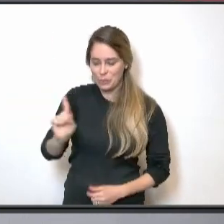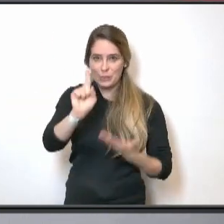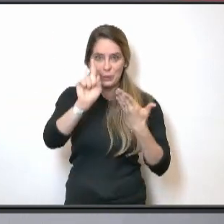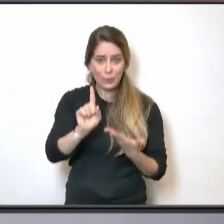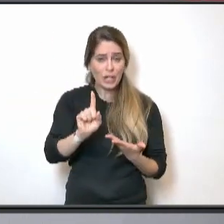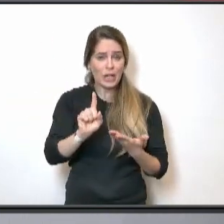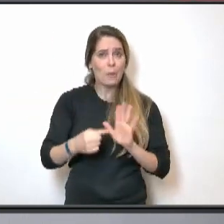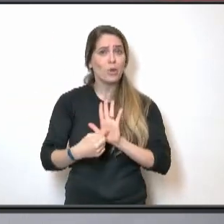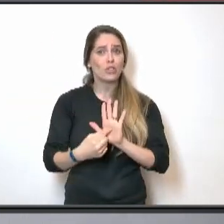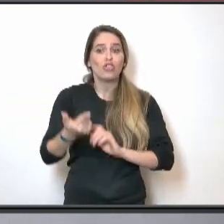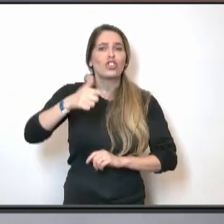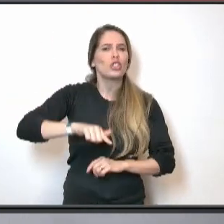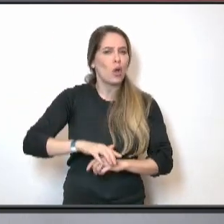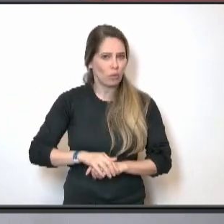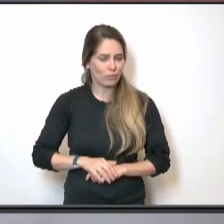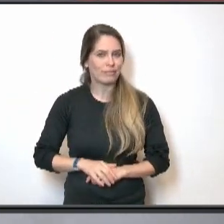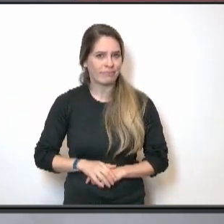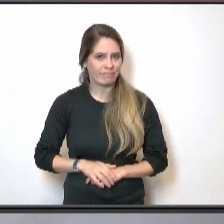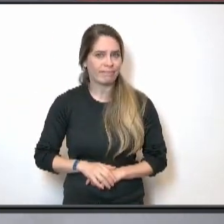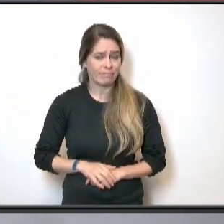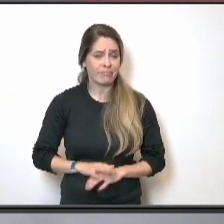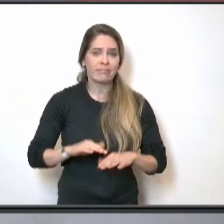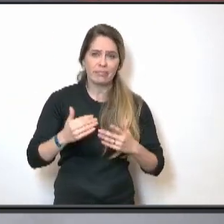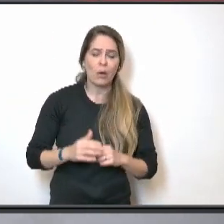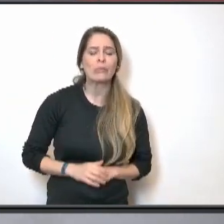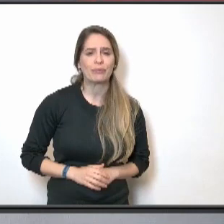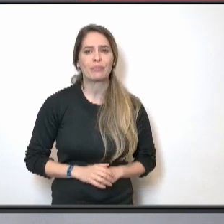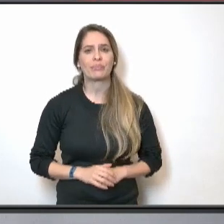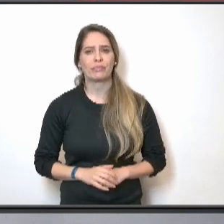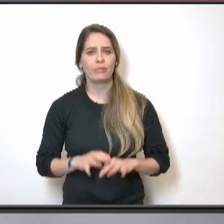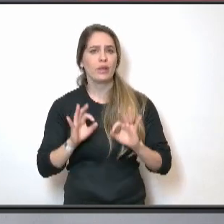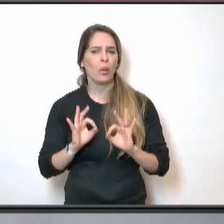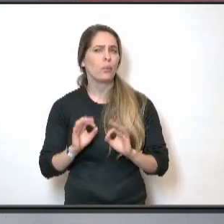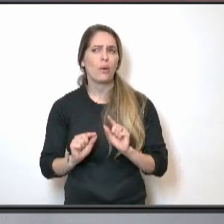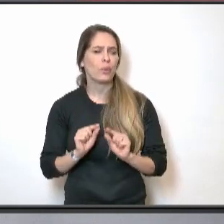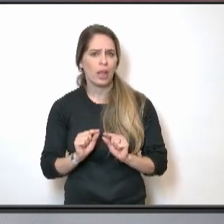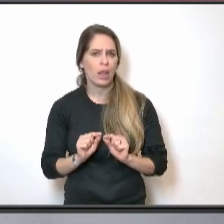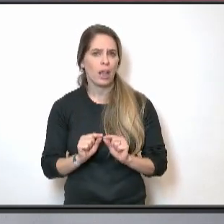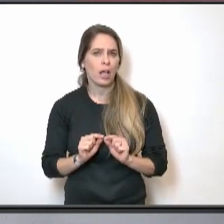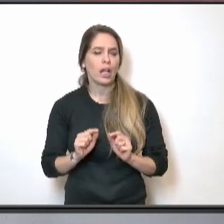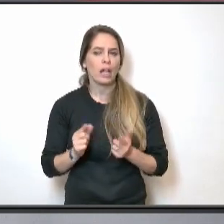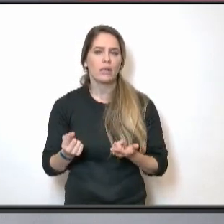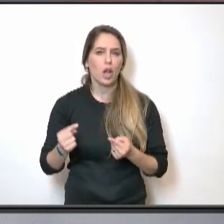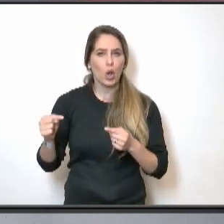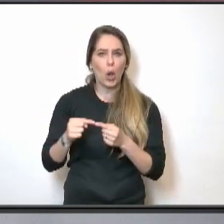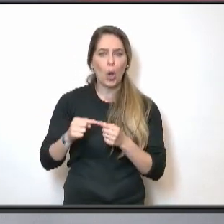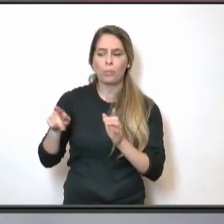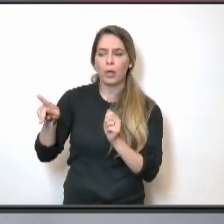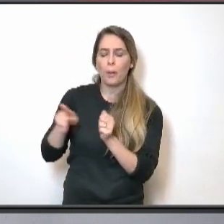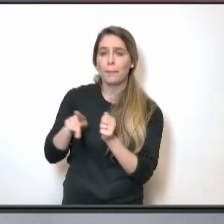manifestou. E tudo isso aqui está muito em torno da figura de Pedro. É